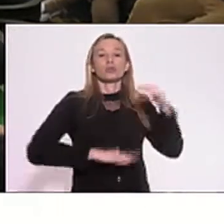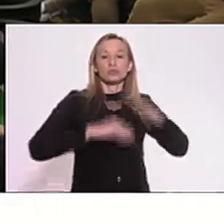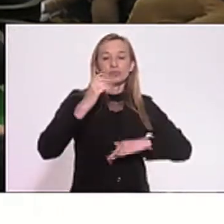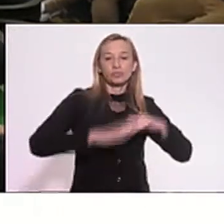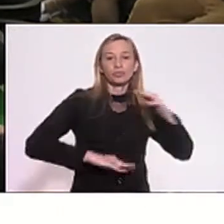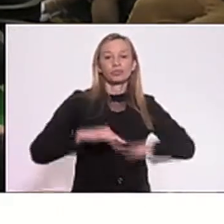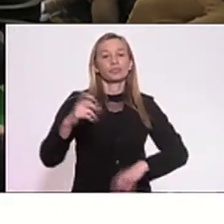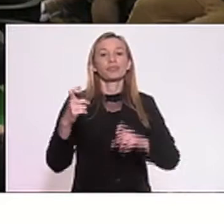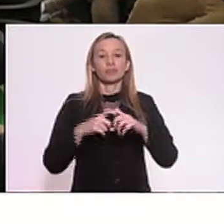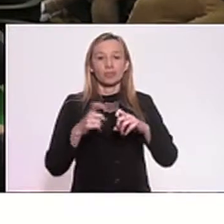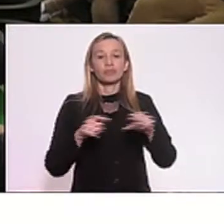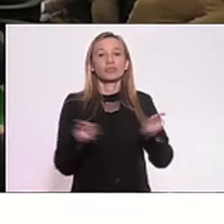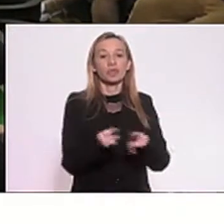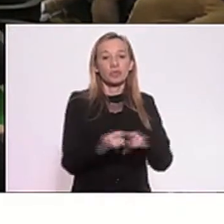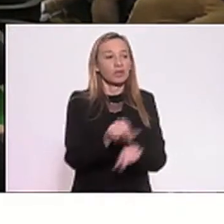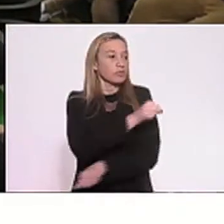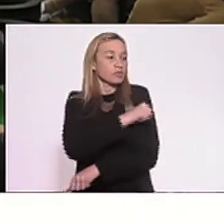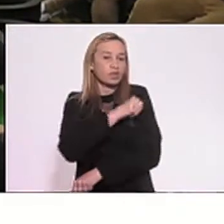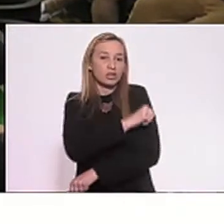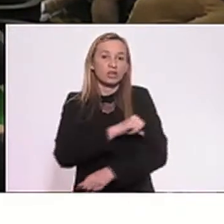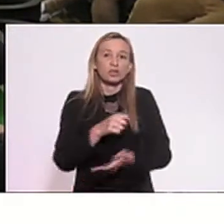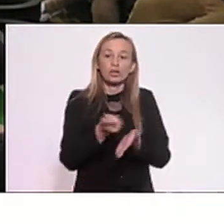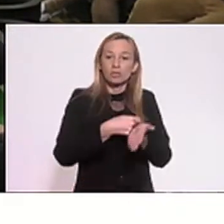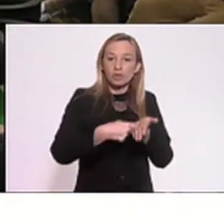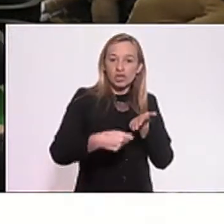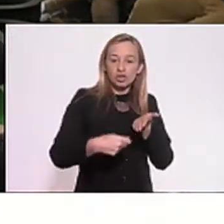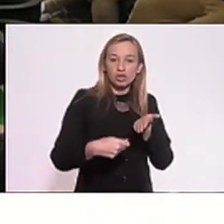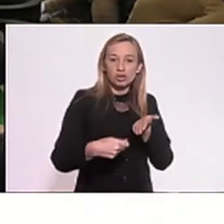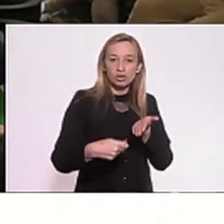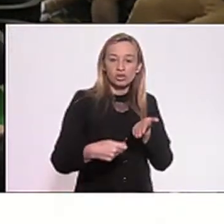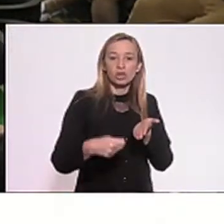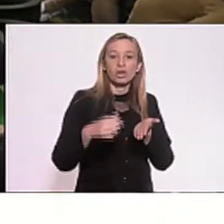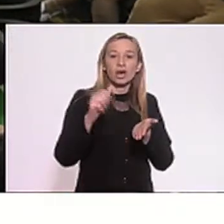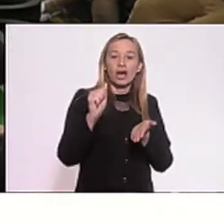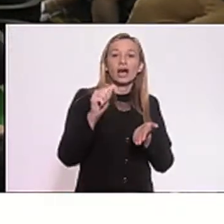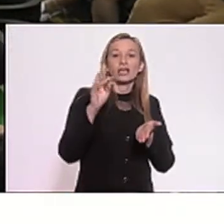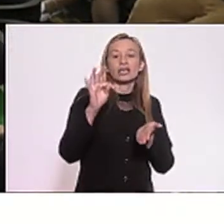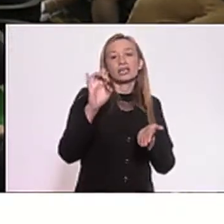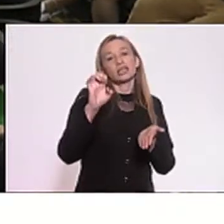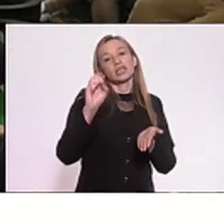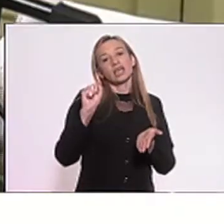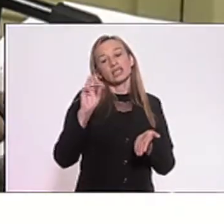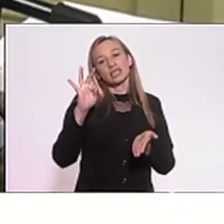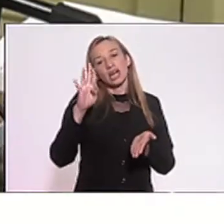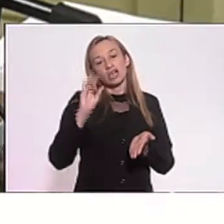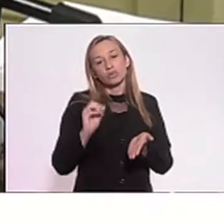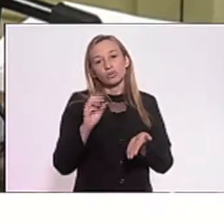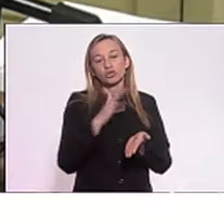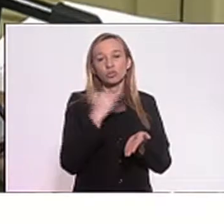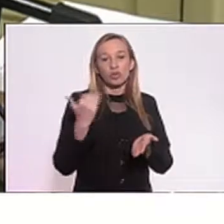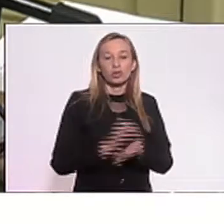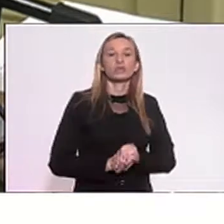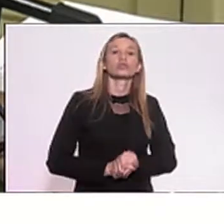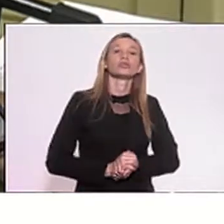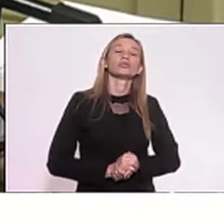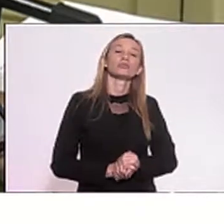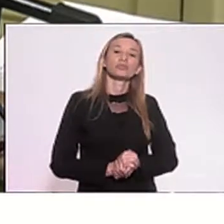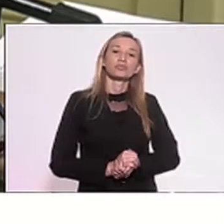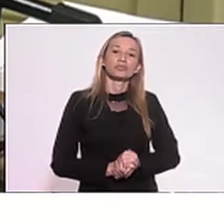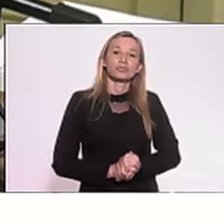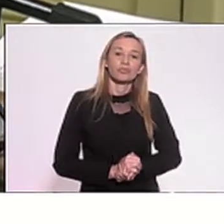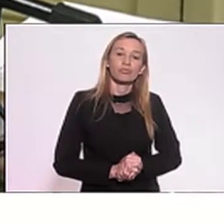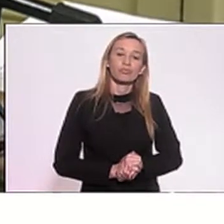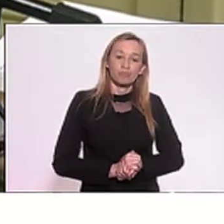de enfermagem no preenchimento dos prontuários e dos atestados de óbitos. Instituir sanções intermediárias